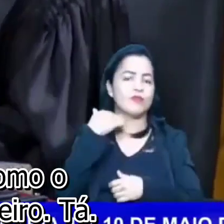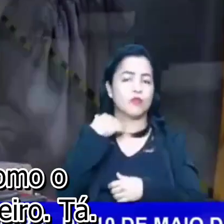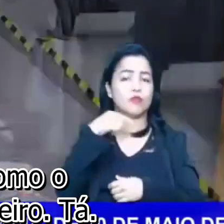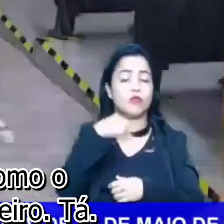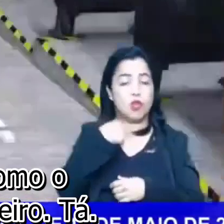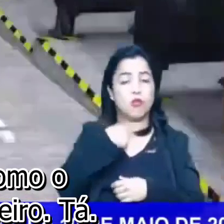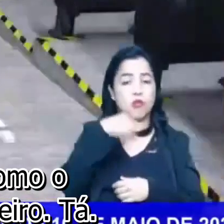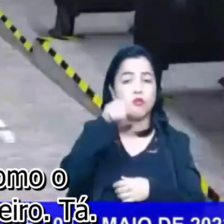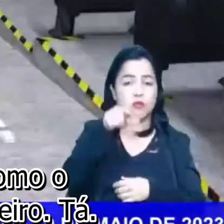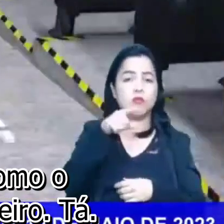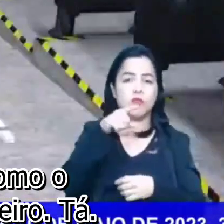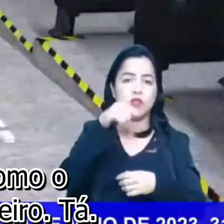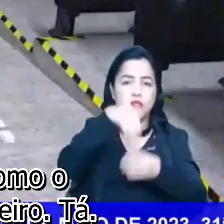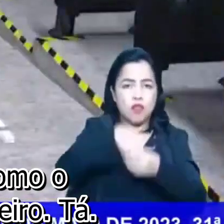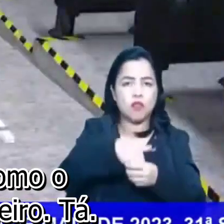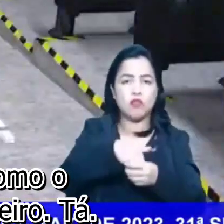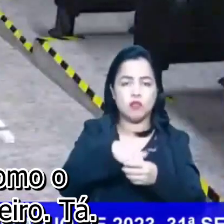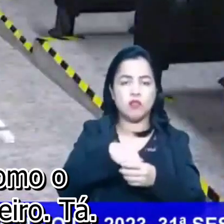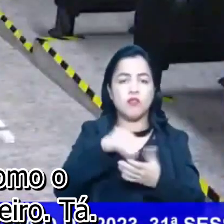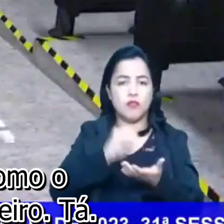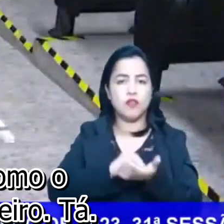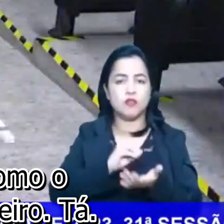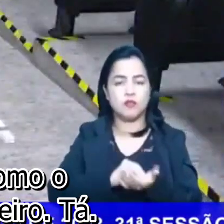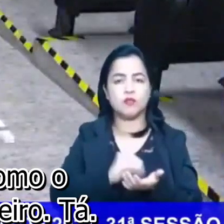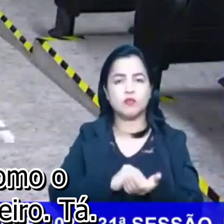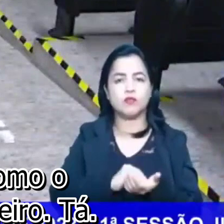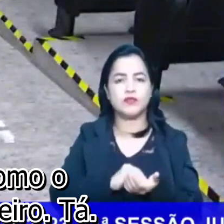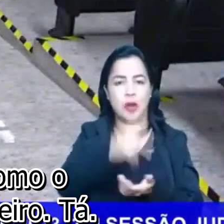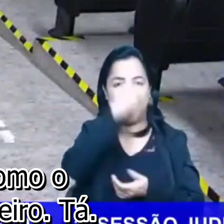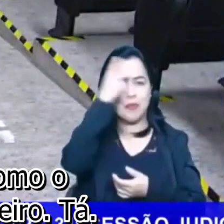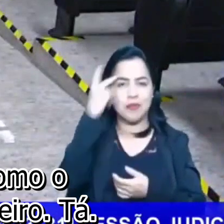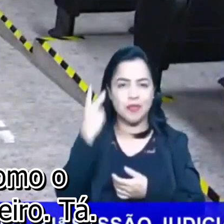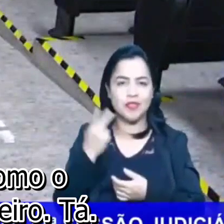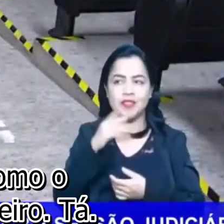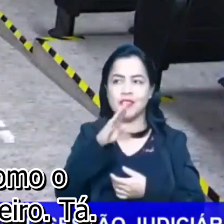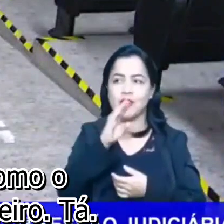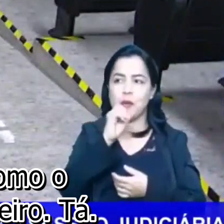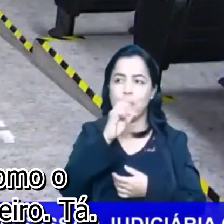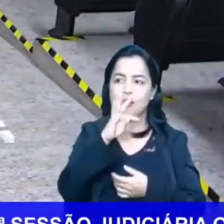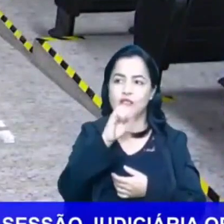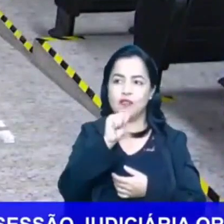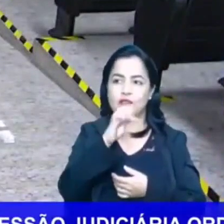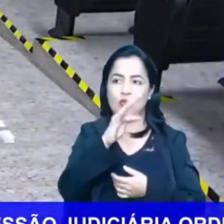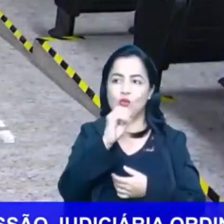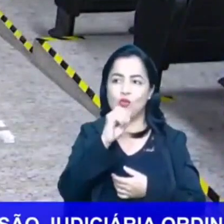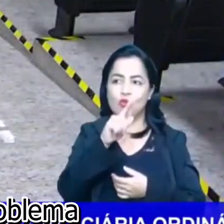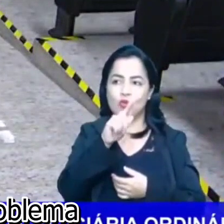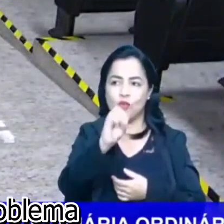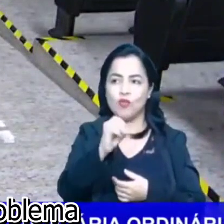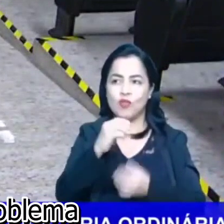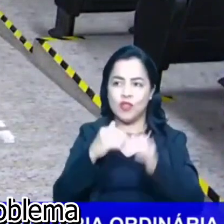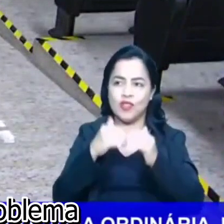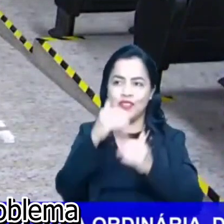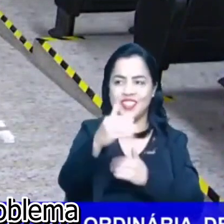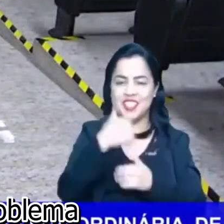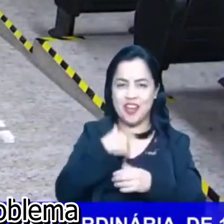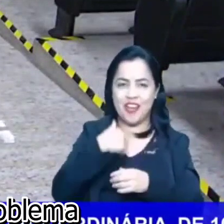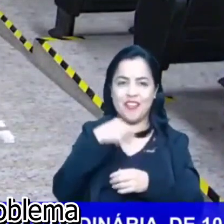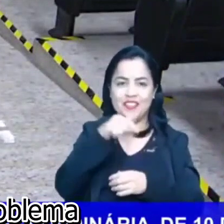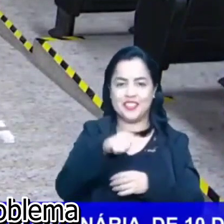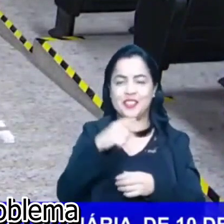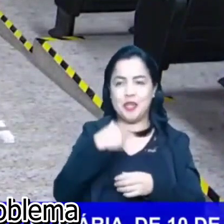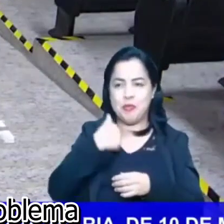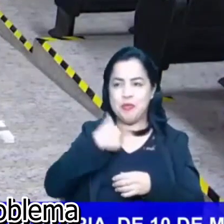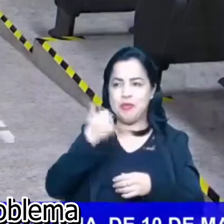Excelência e eu. Como o pessoal do Botafogo está na frente, vota primeiro. Acomodados em seus Não, está lugares. tranquilo,